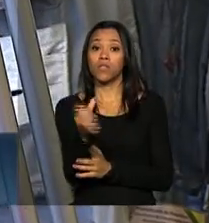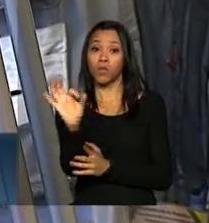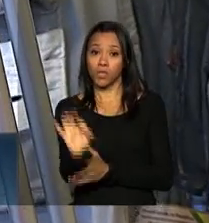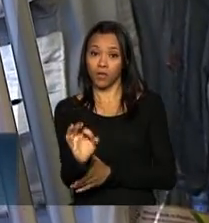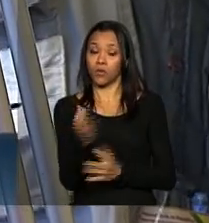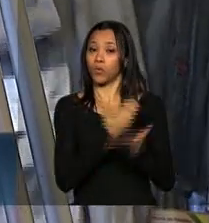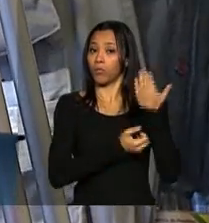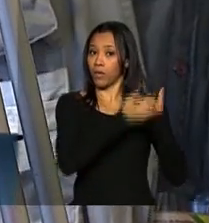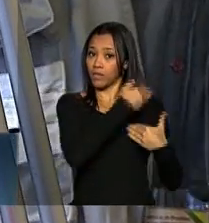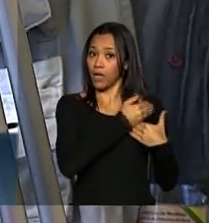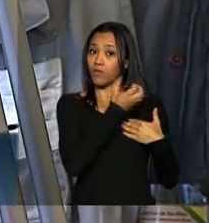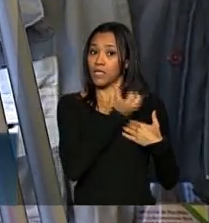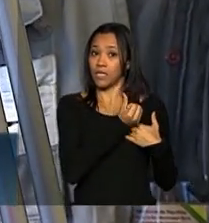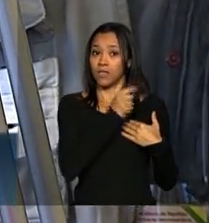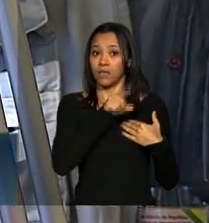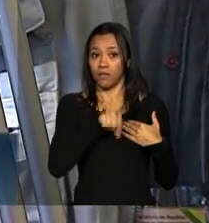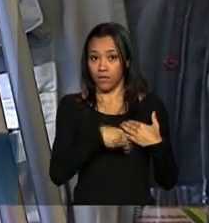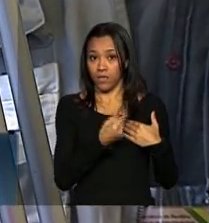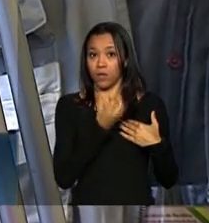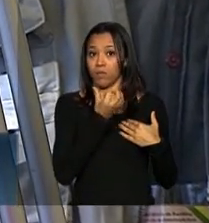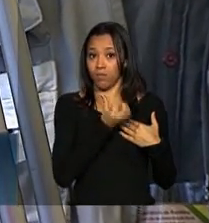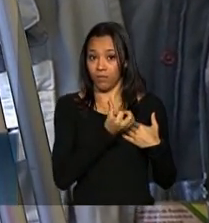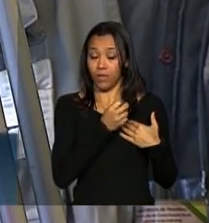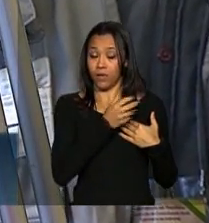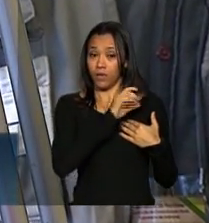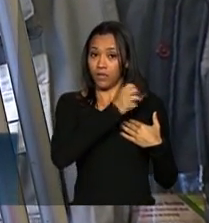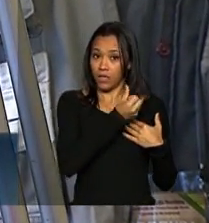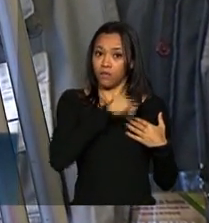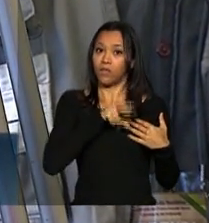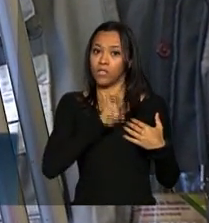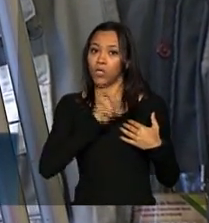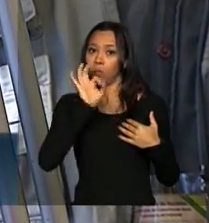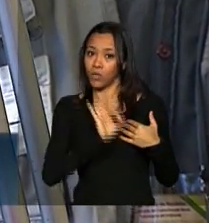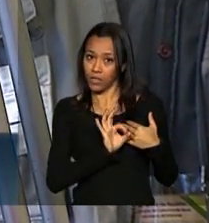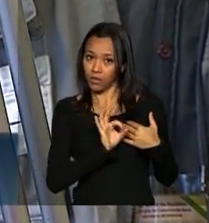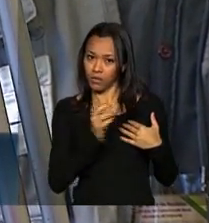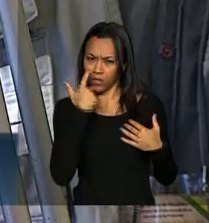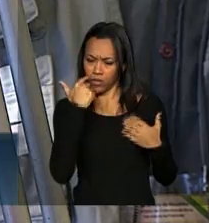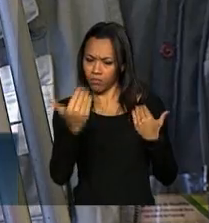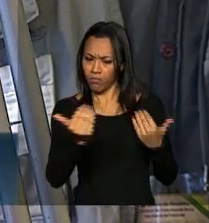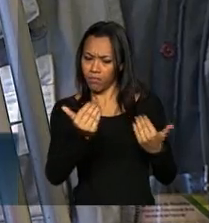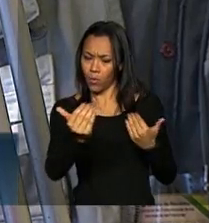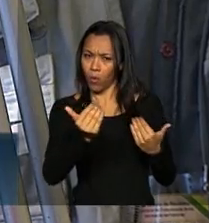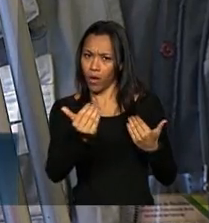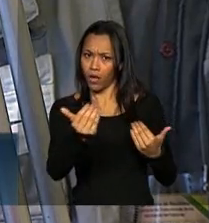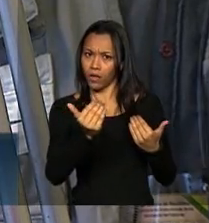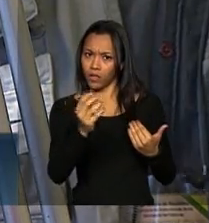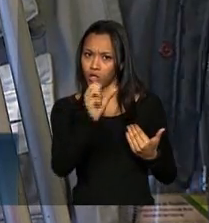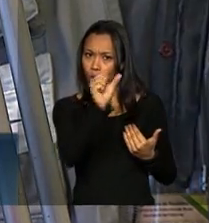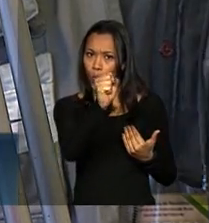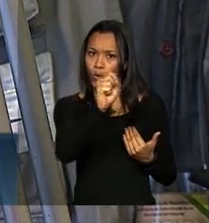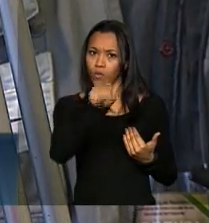médios foram de 6,5%. E com a tabela que foi divulgada hoje, a gente tira uma média esse ano de